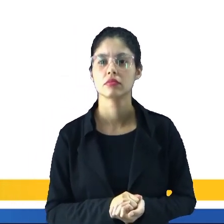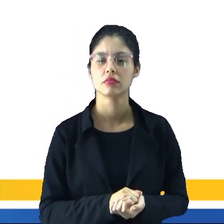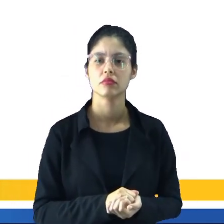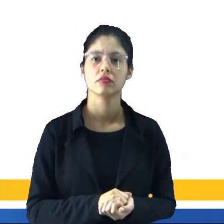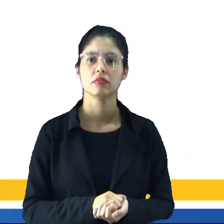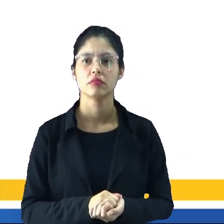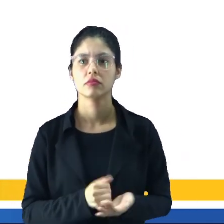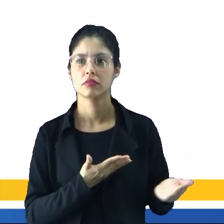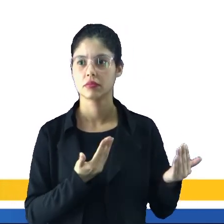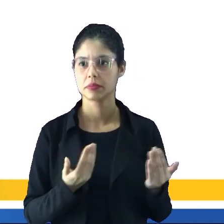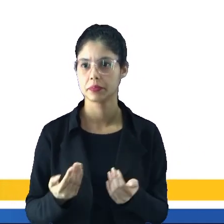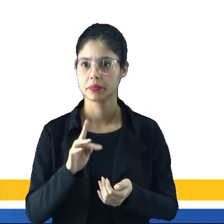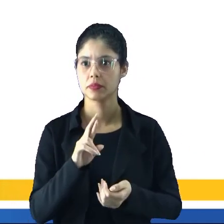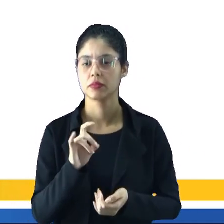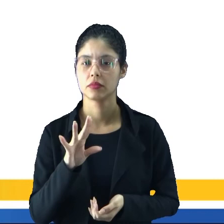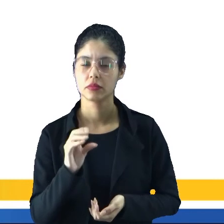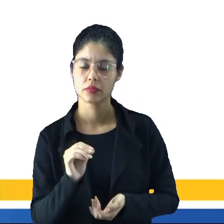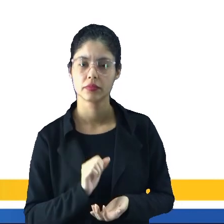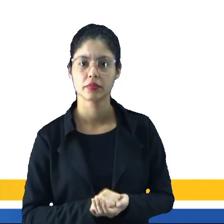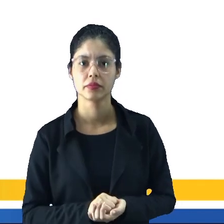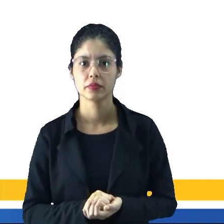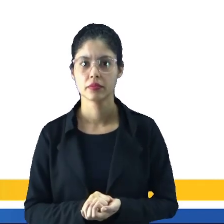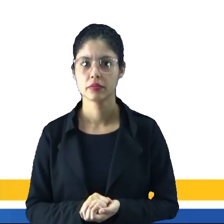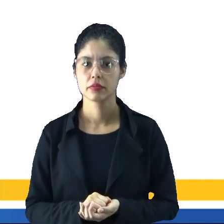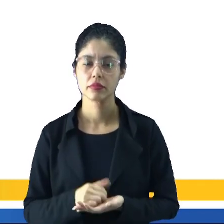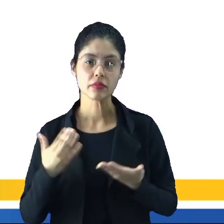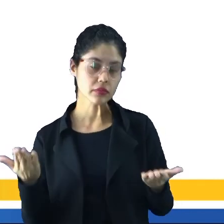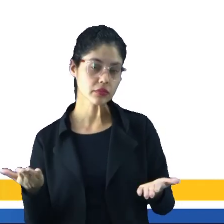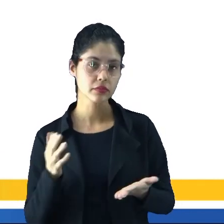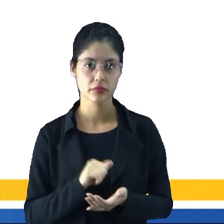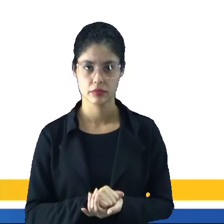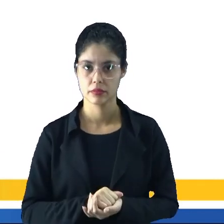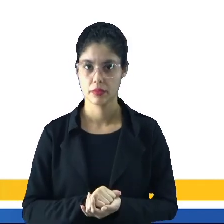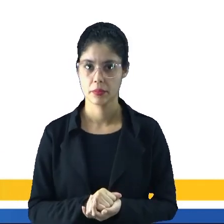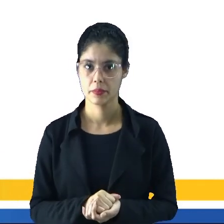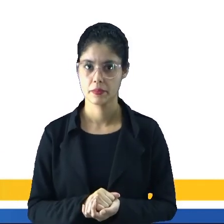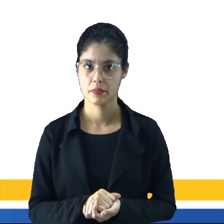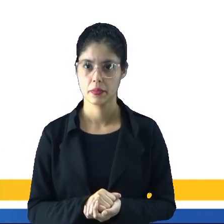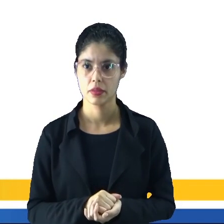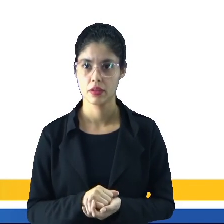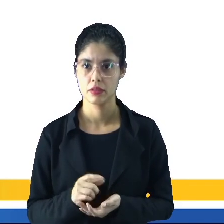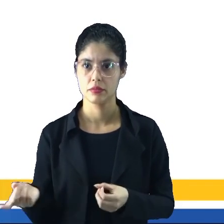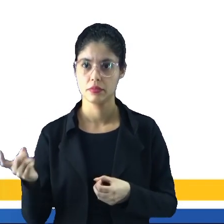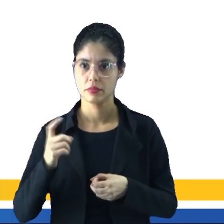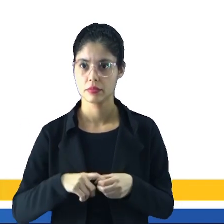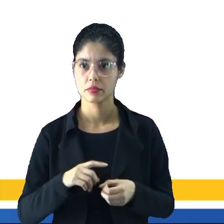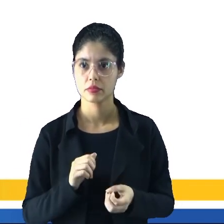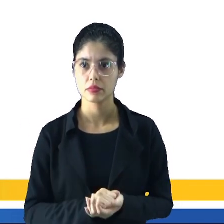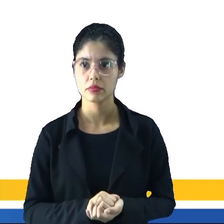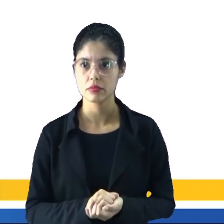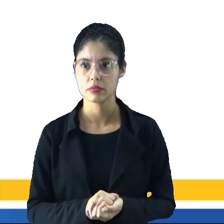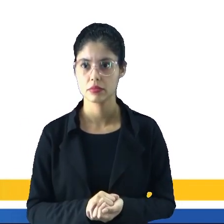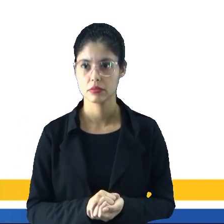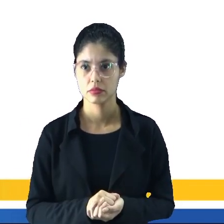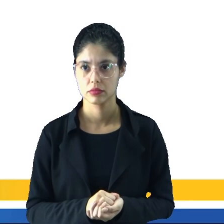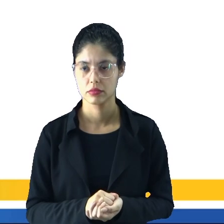às famílias de jovens britânicos. E aí, gente, vamos voltando aqui para o